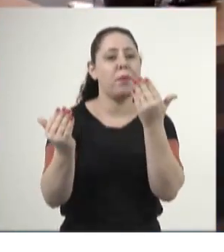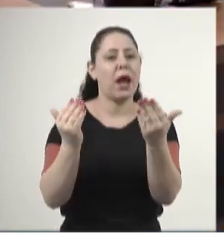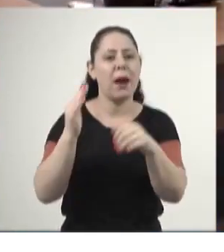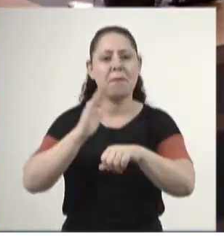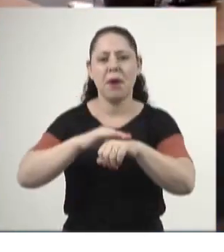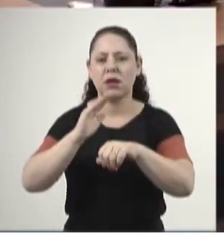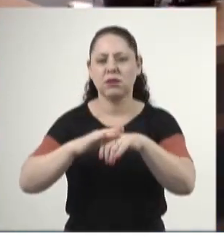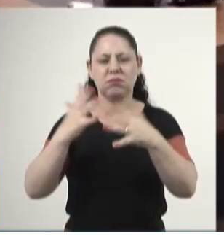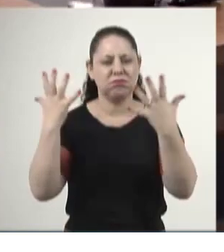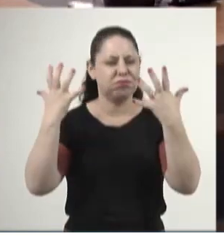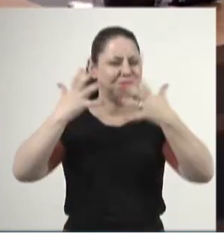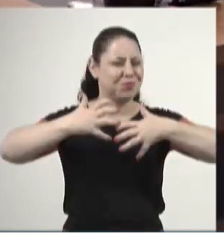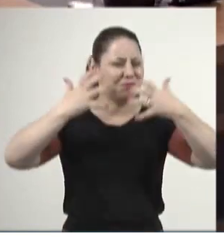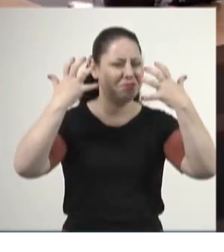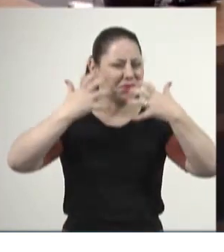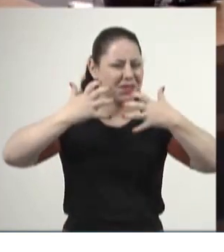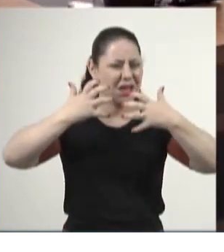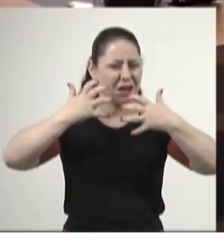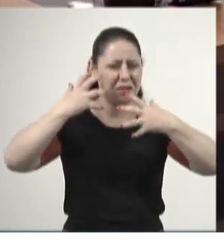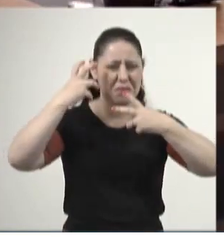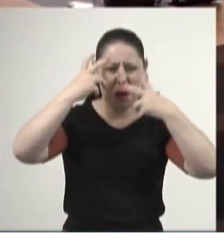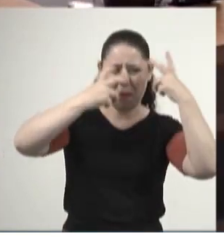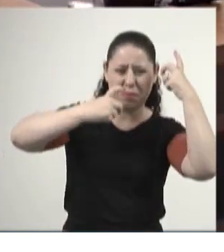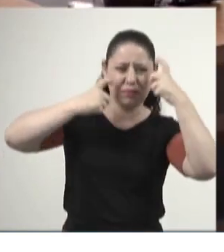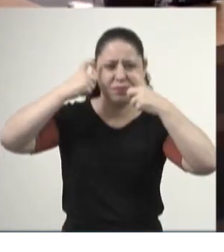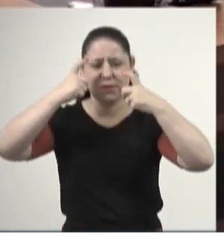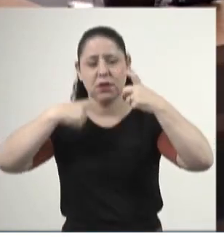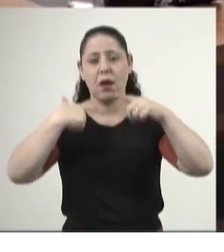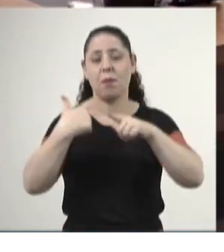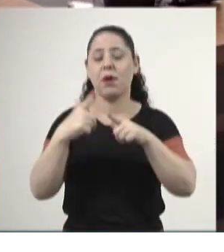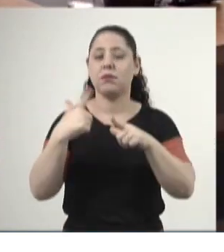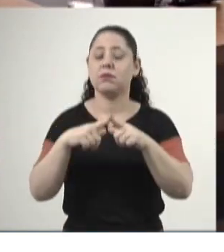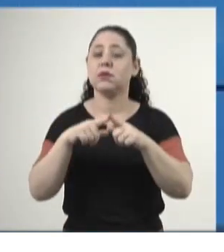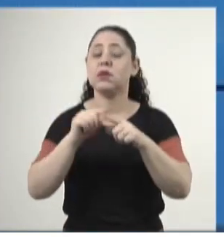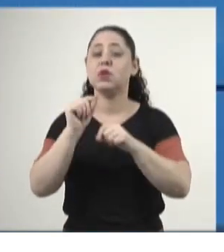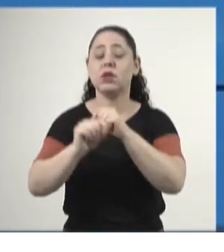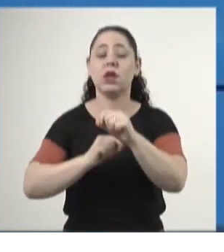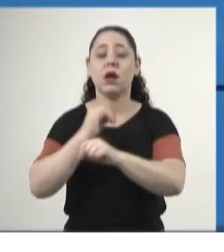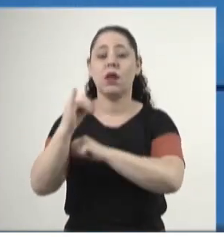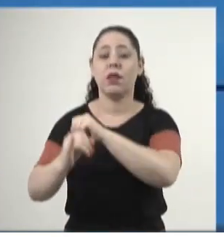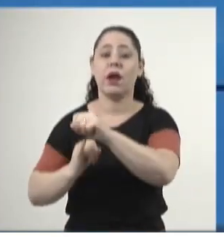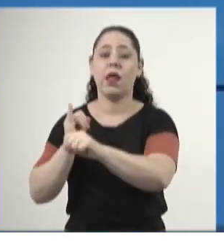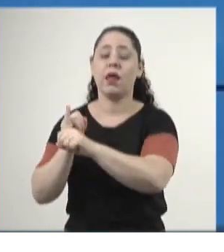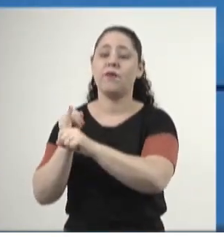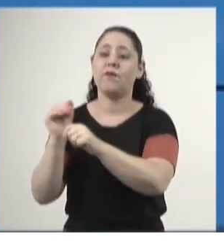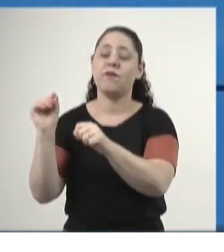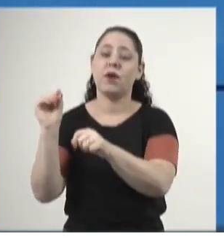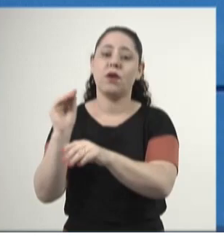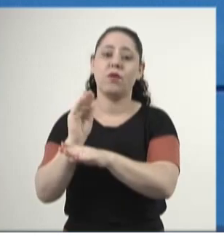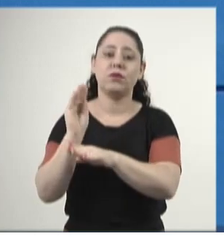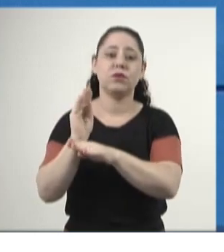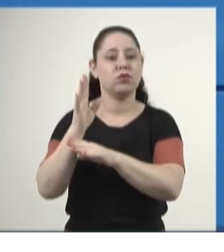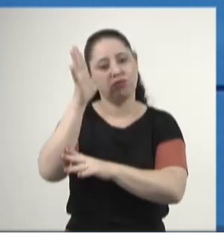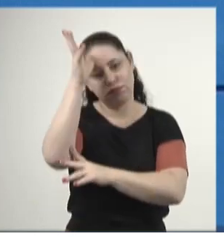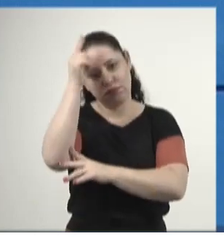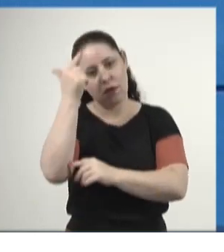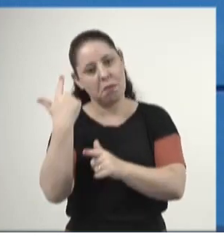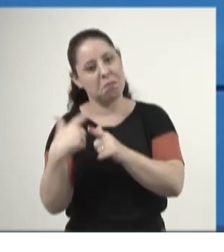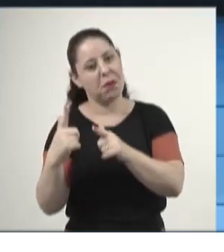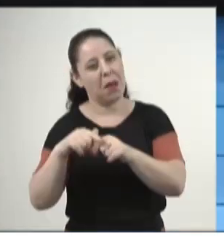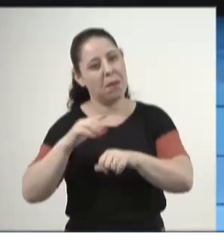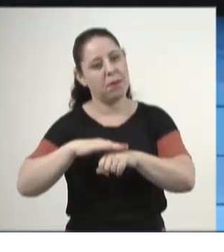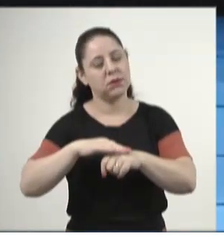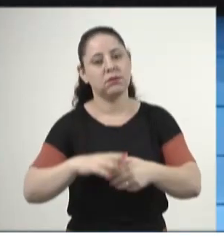mais complexidade, que traz mais elementos de complexidade do que propriamente elementos de solução.